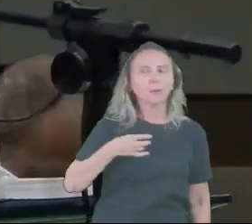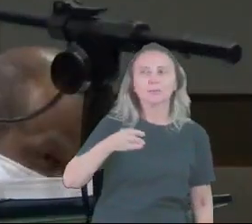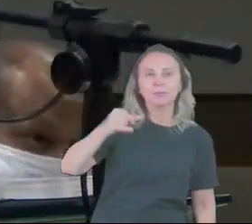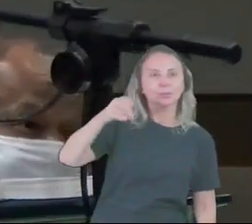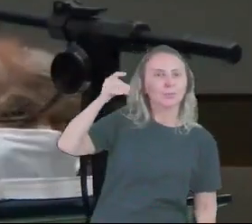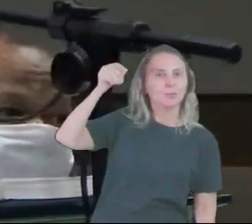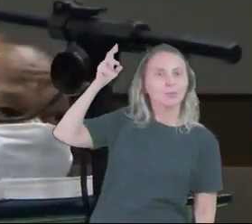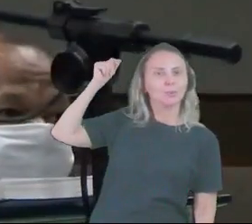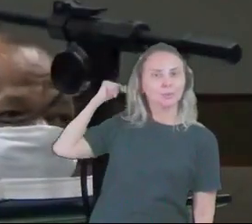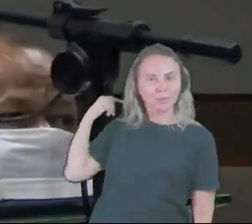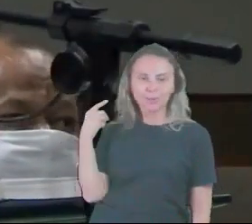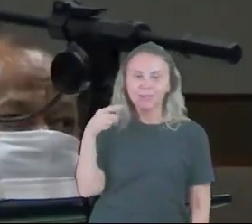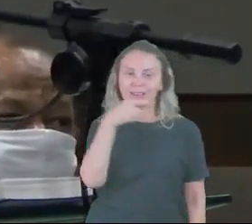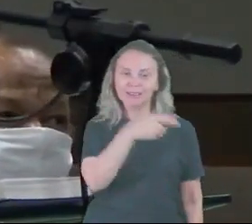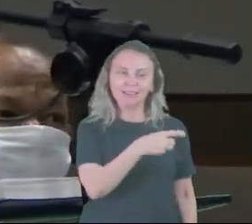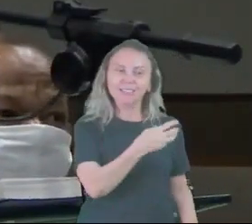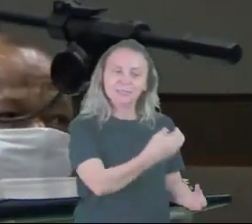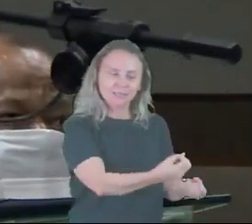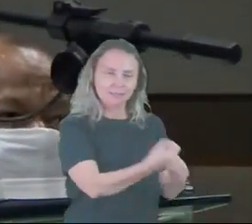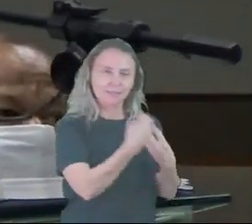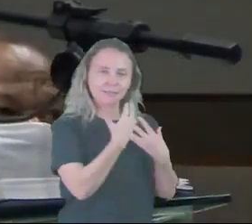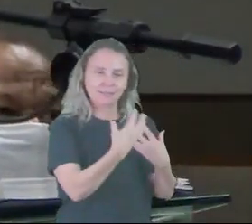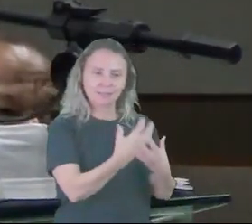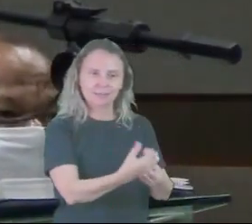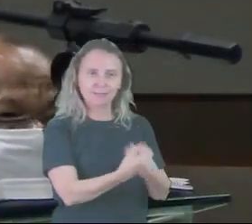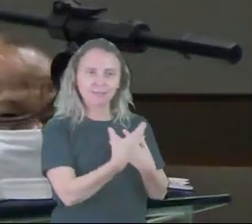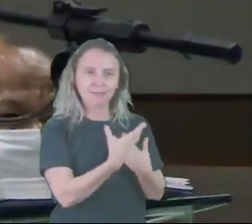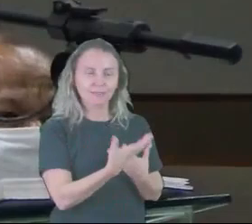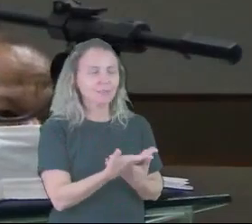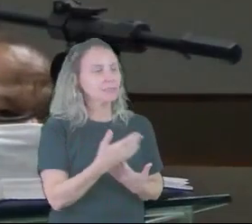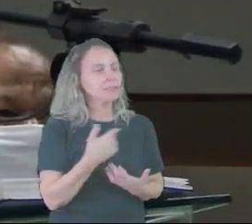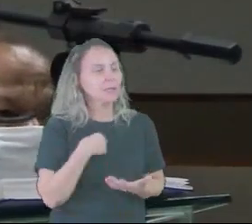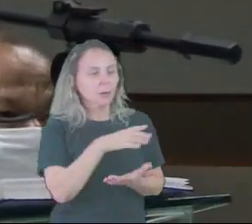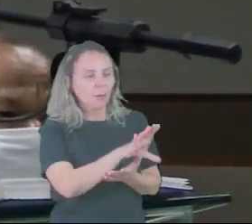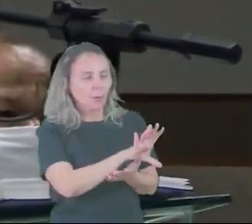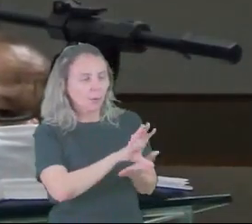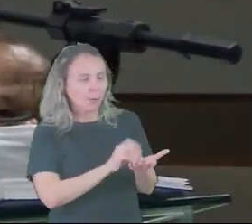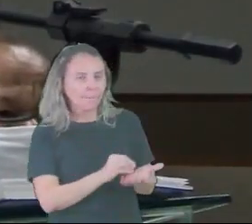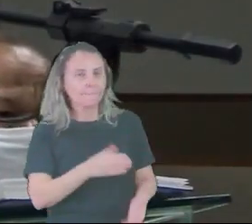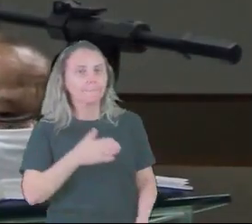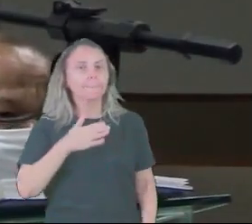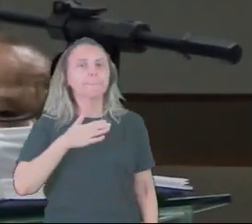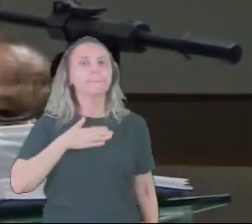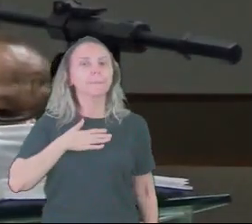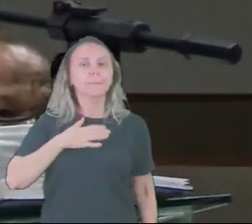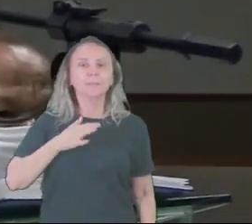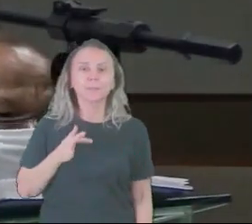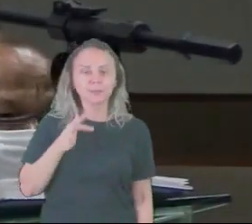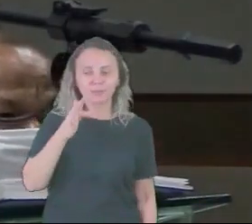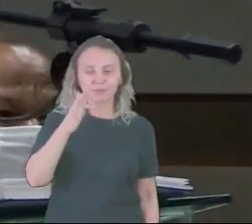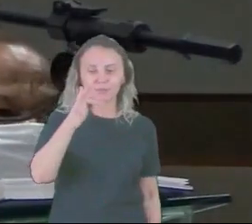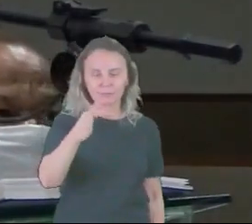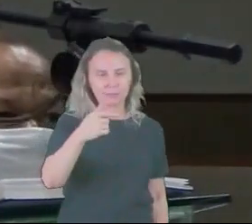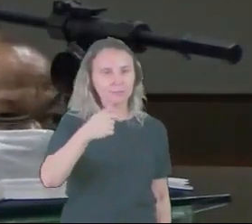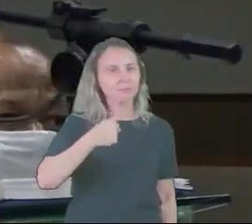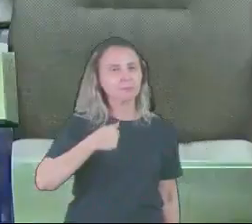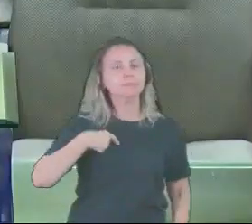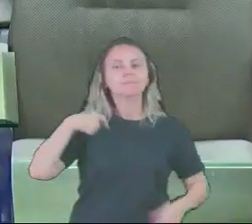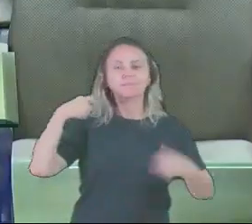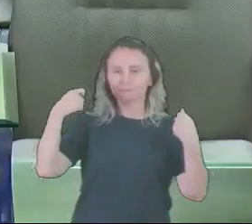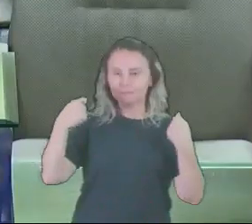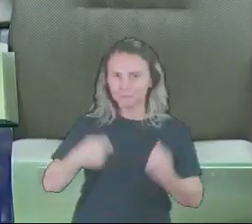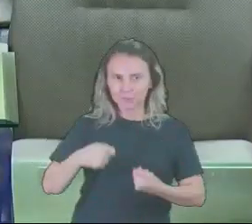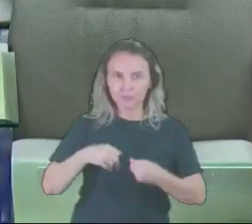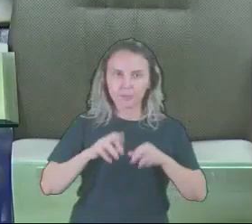porque isso para mim o ensinamento e uma projeção para o meu futuro de que eu devo respeito aos meus pastores